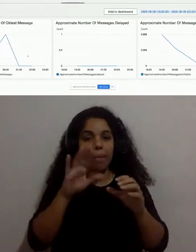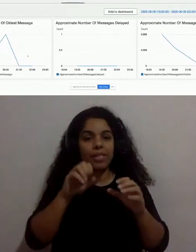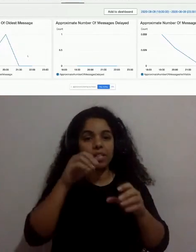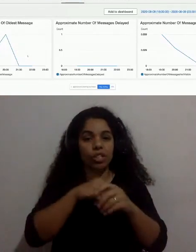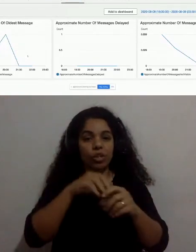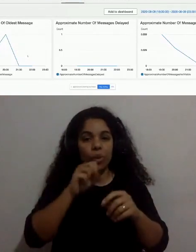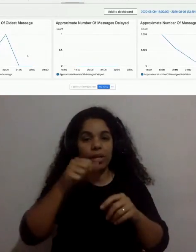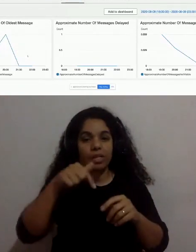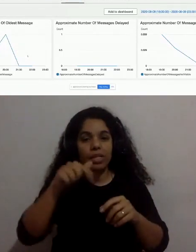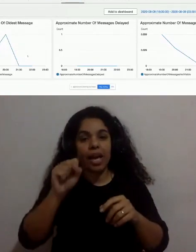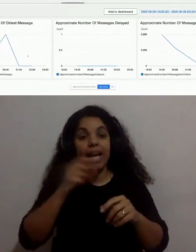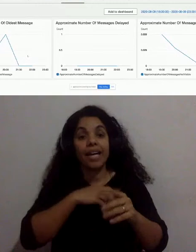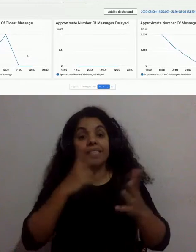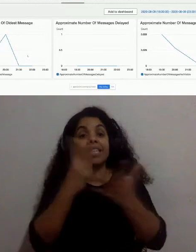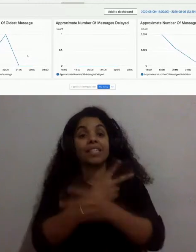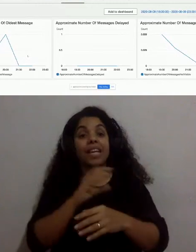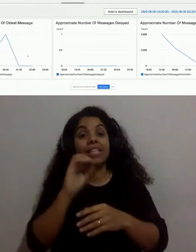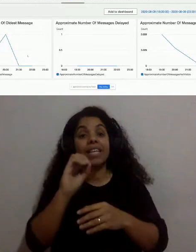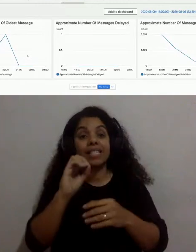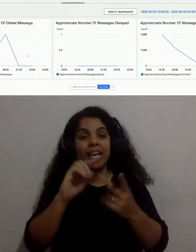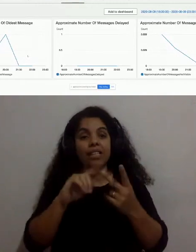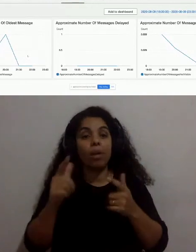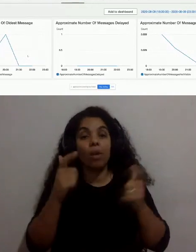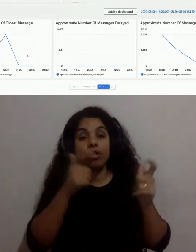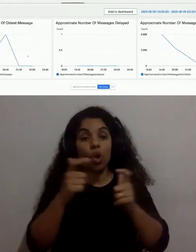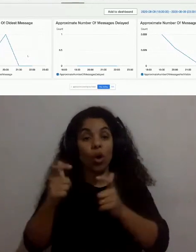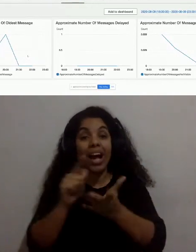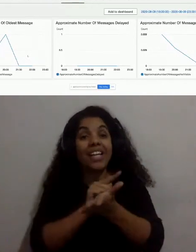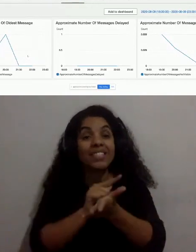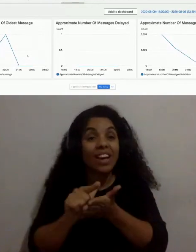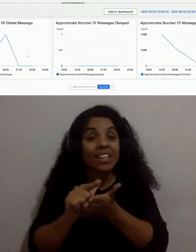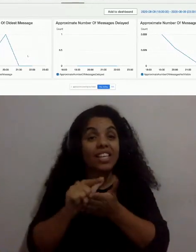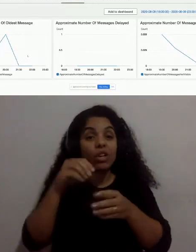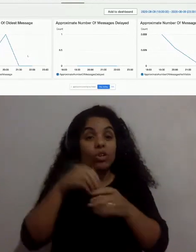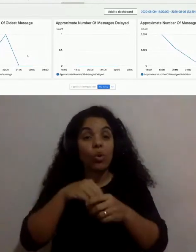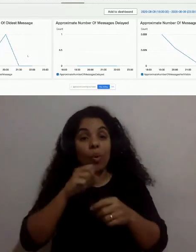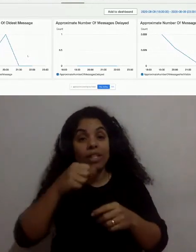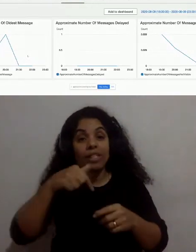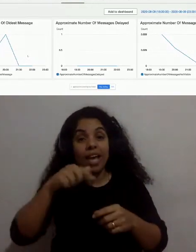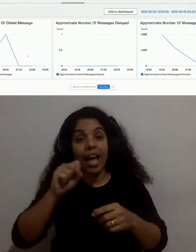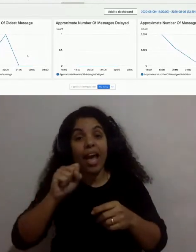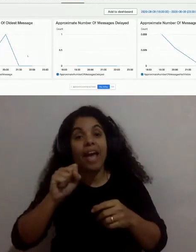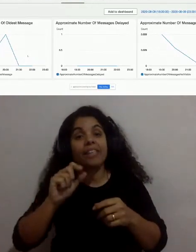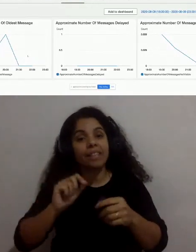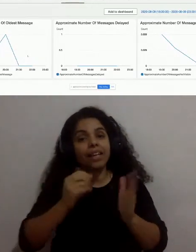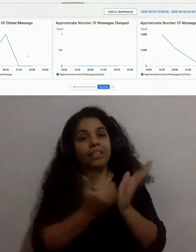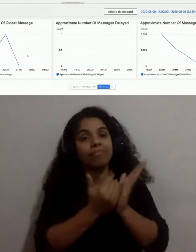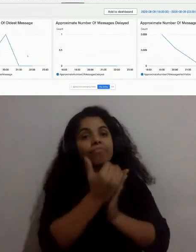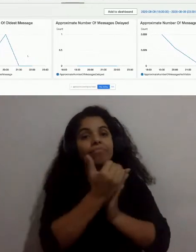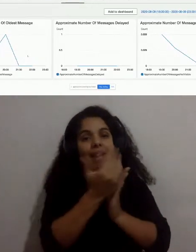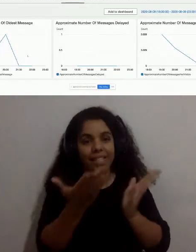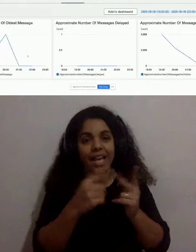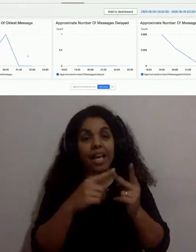têm que tender a zero. Então, os meus locais vazios no SQS têm que crescer.